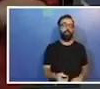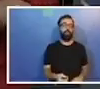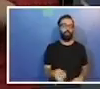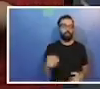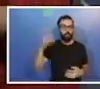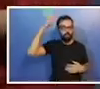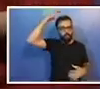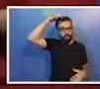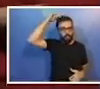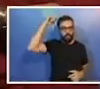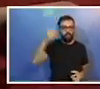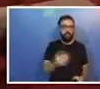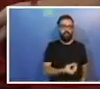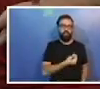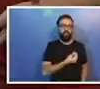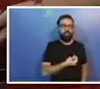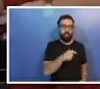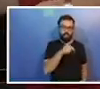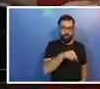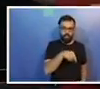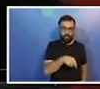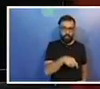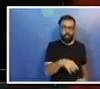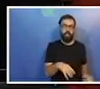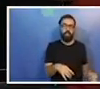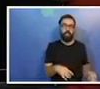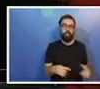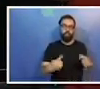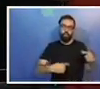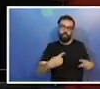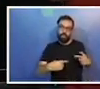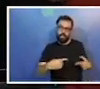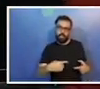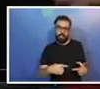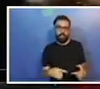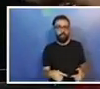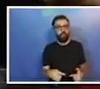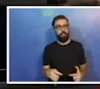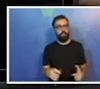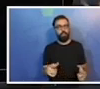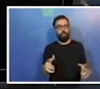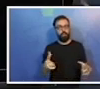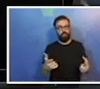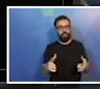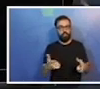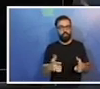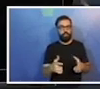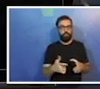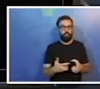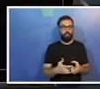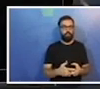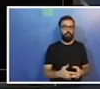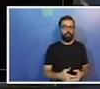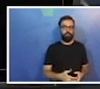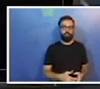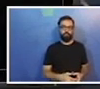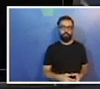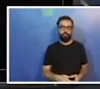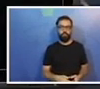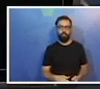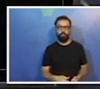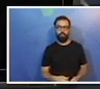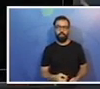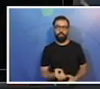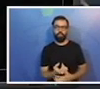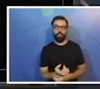conseguindo. Então, olha o que o homem fez com isso, tá? Animais silvestres não devem